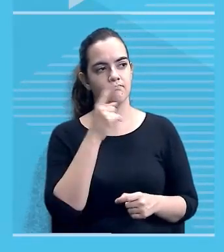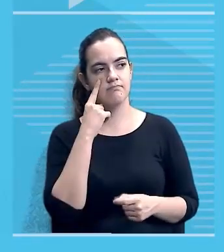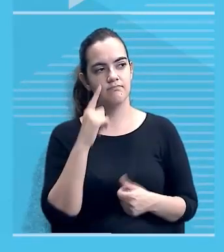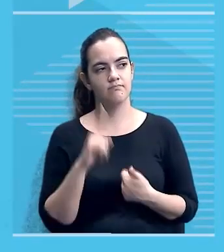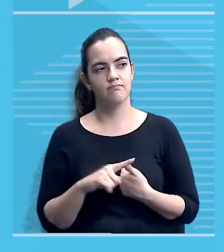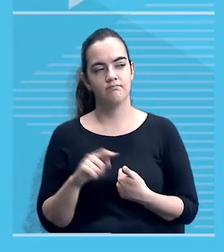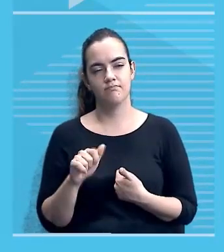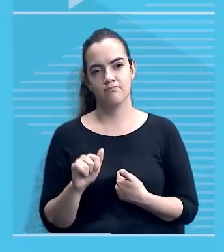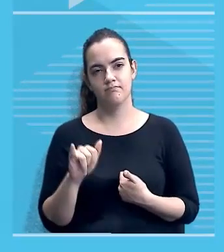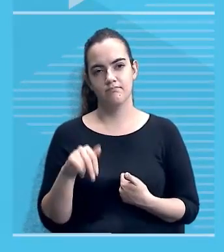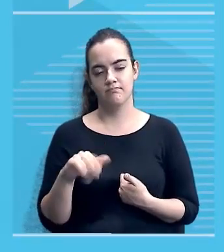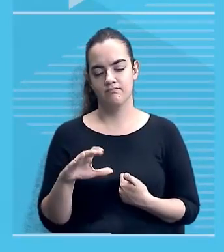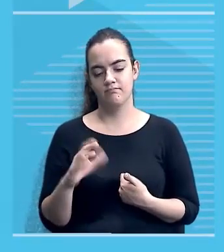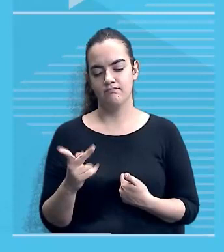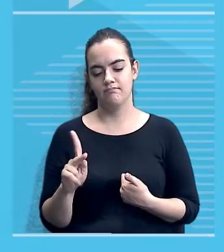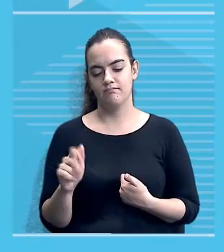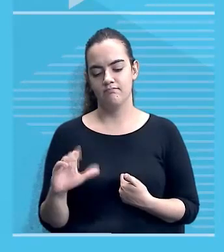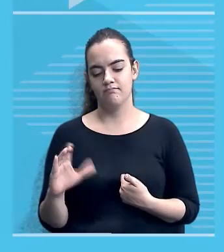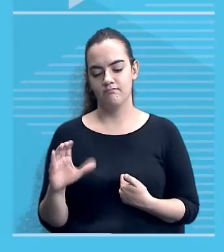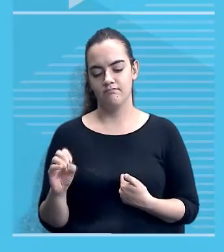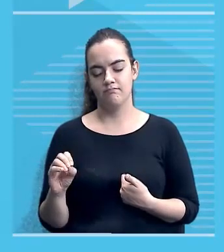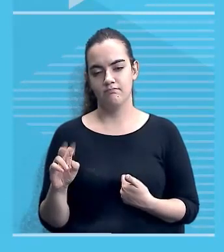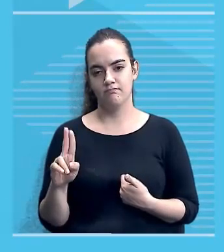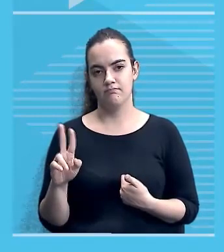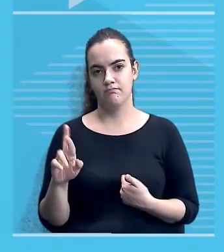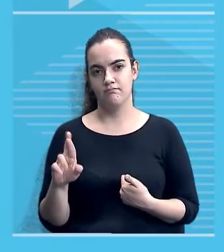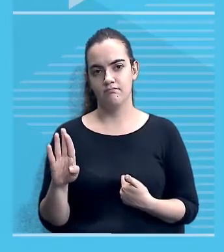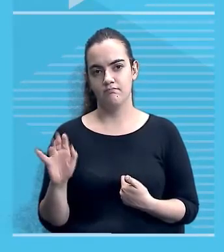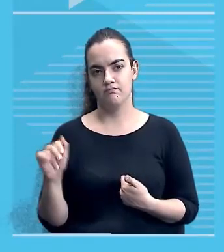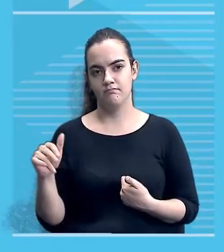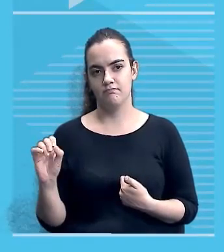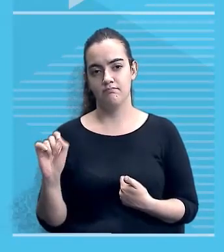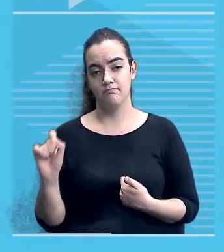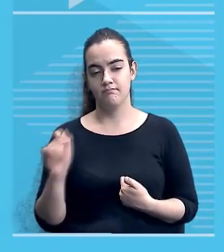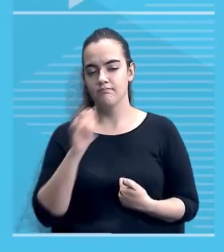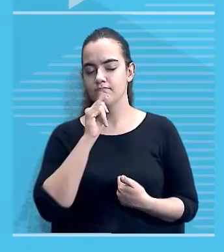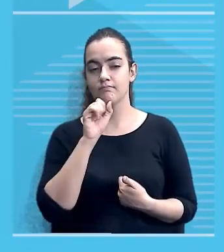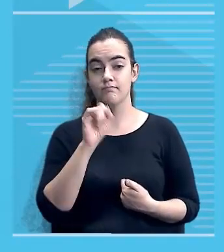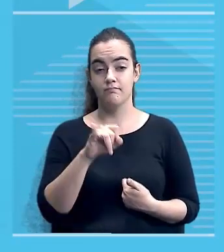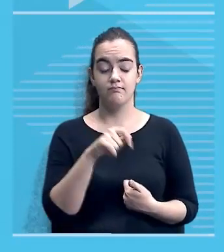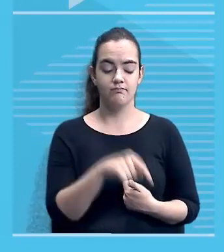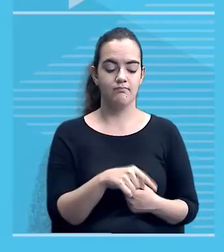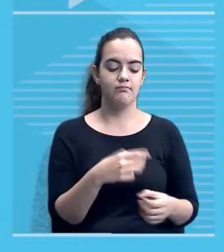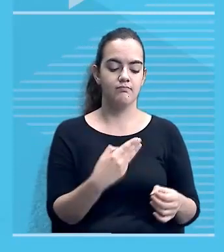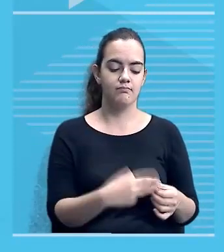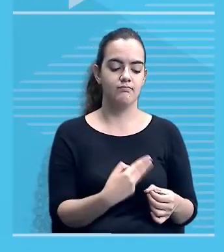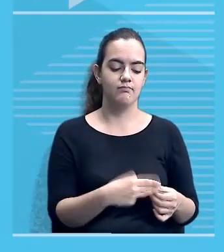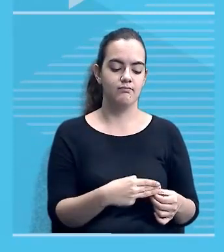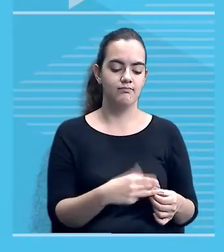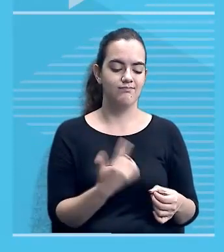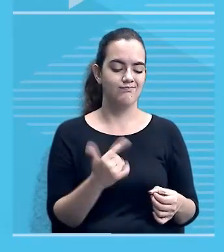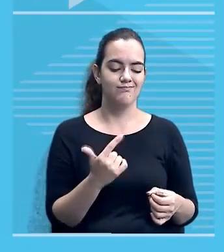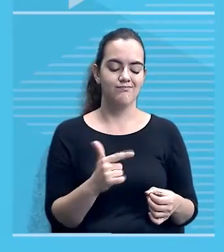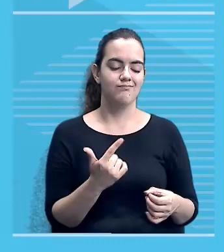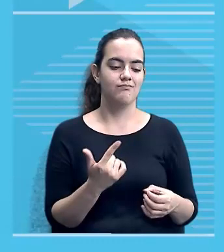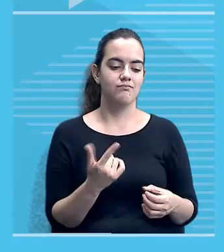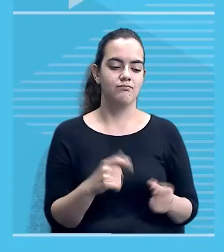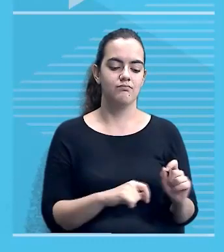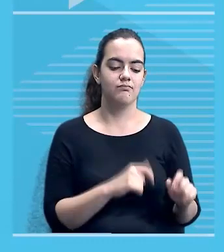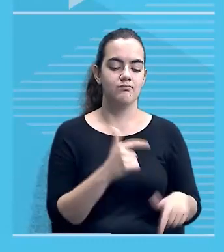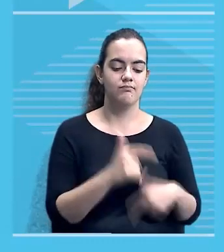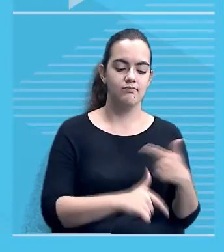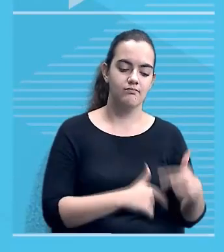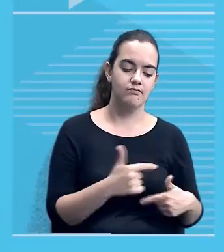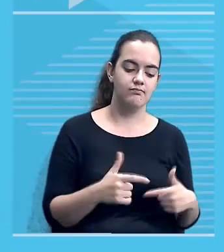uma grande quantidade de pessoas né E aí essa cidade não tem infraestrutura suficiente para dar uma